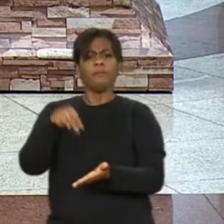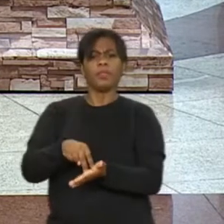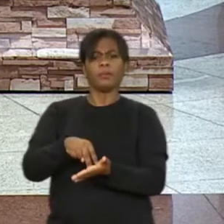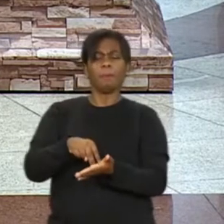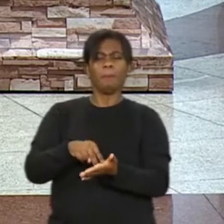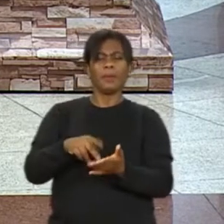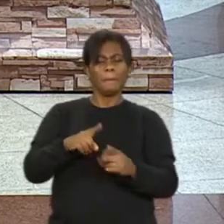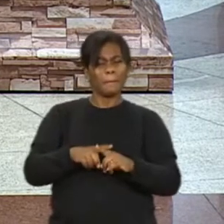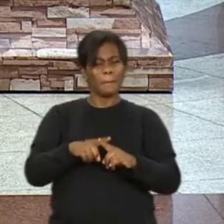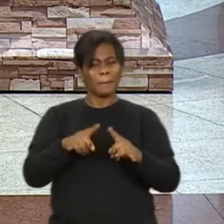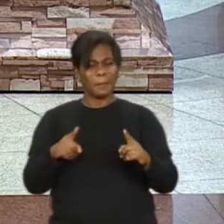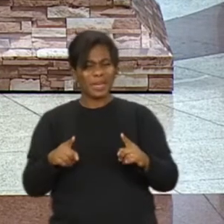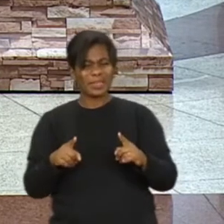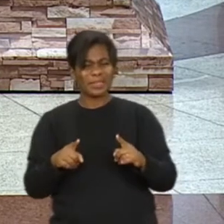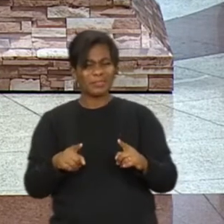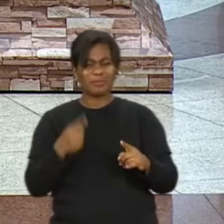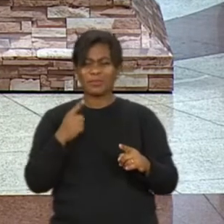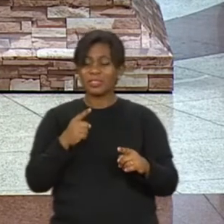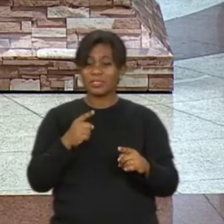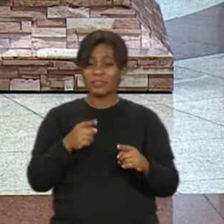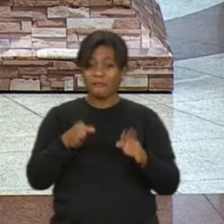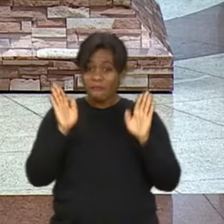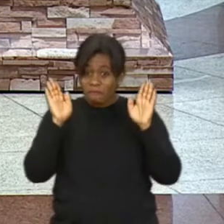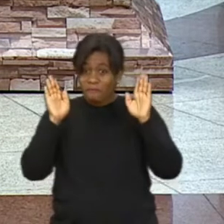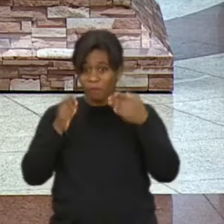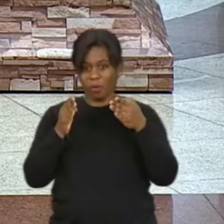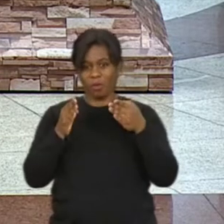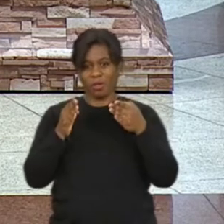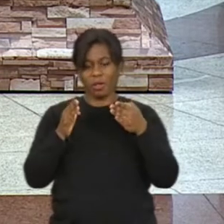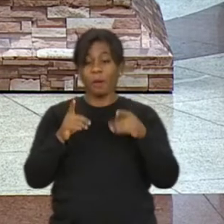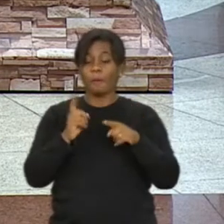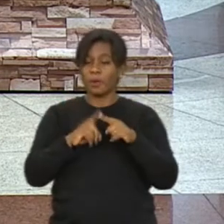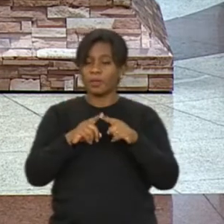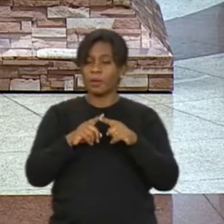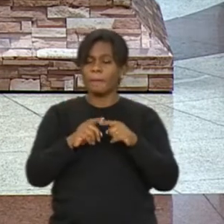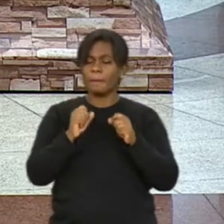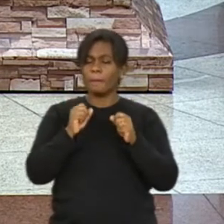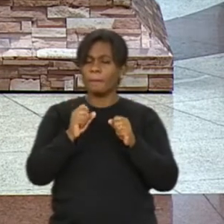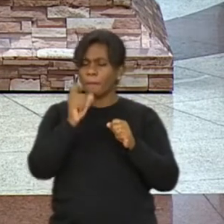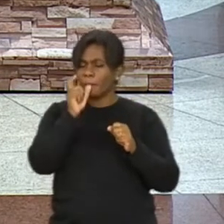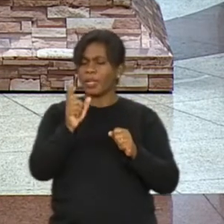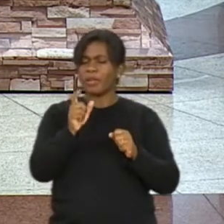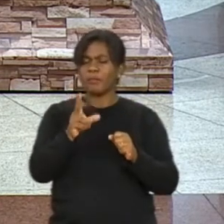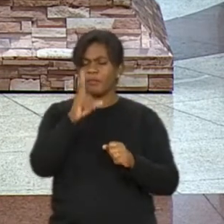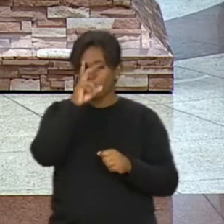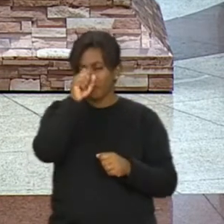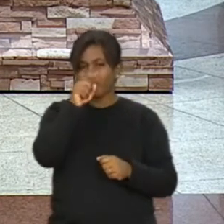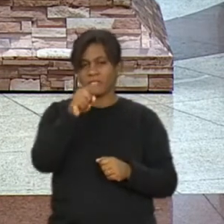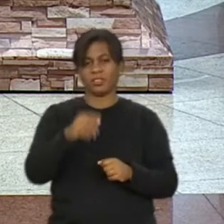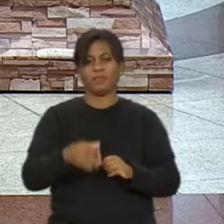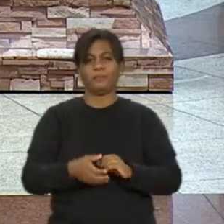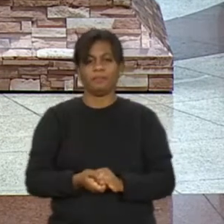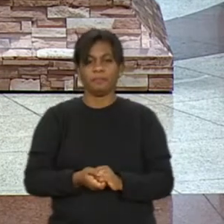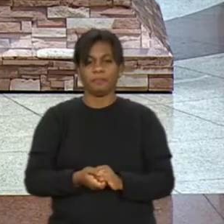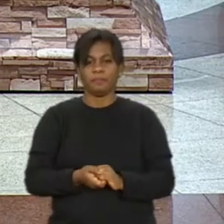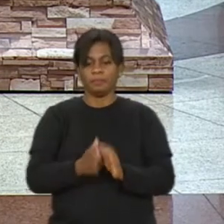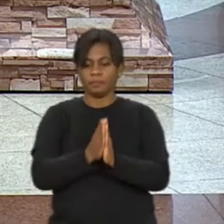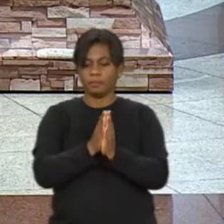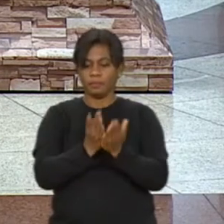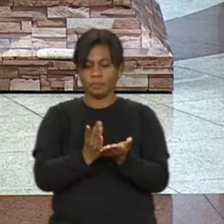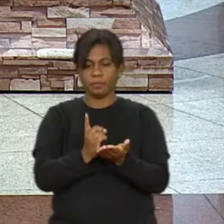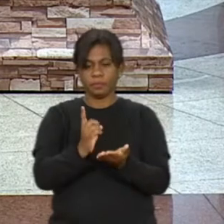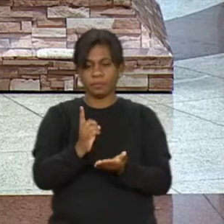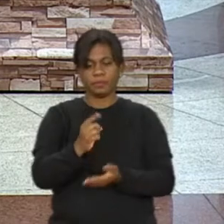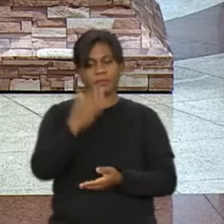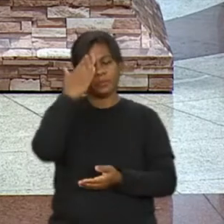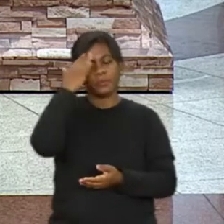Mas não perca nada dessa palavra hoje, que pode te fortalecer. Diz assim, Provérbios,